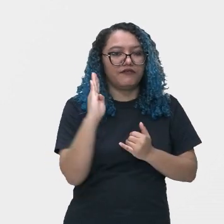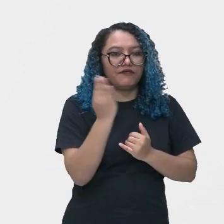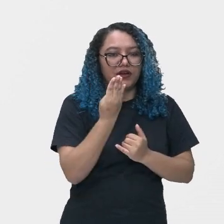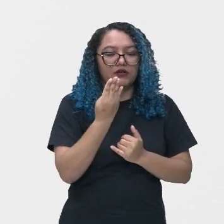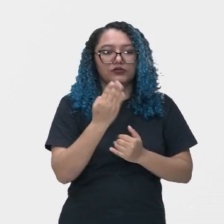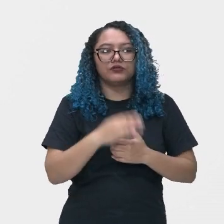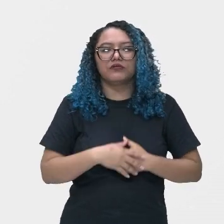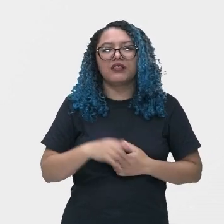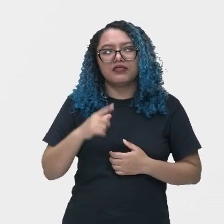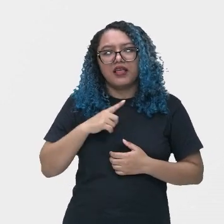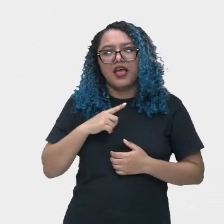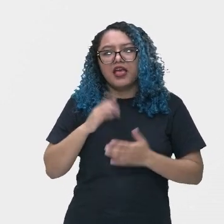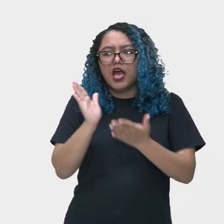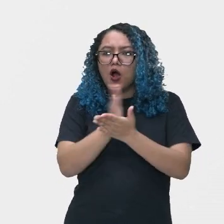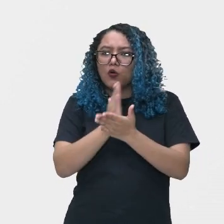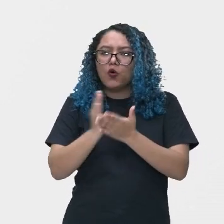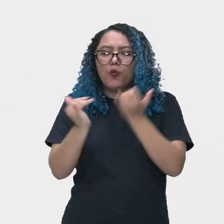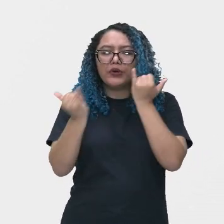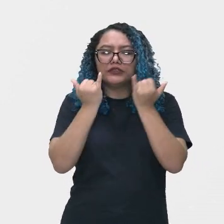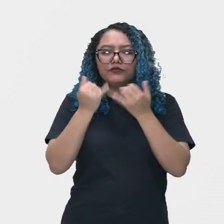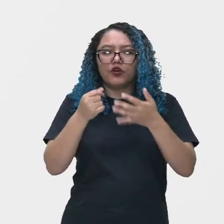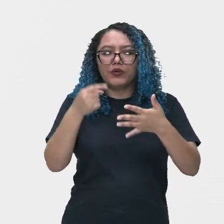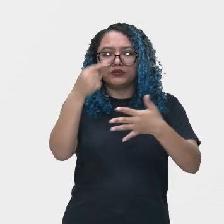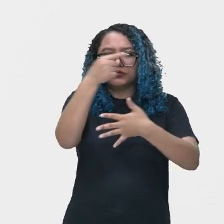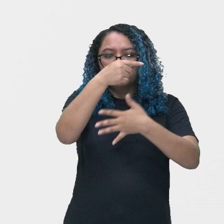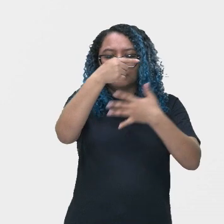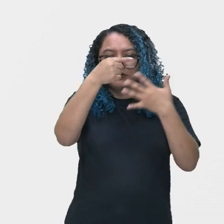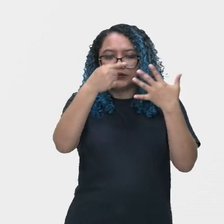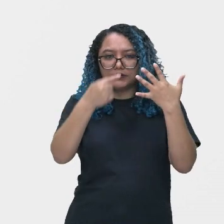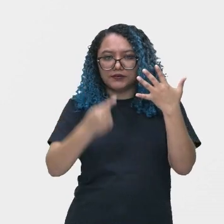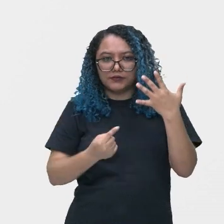por exemplo, low infectivity,